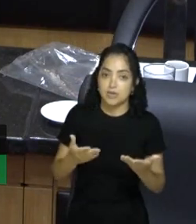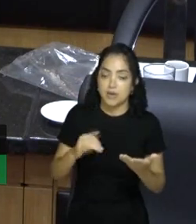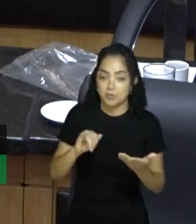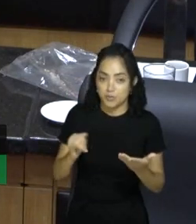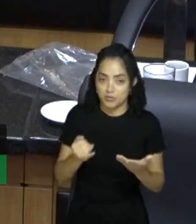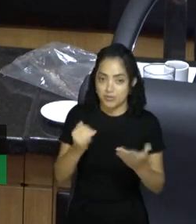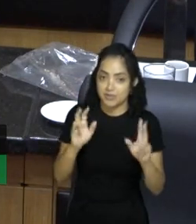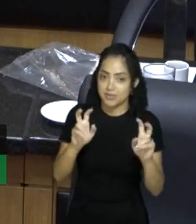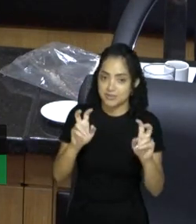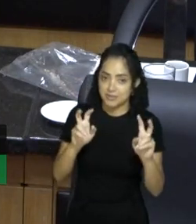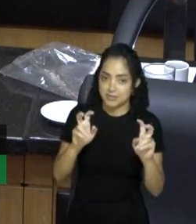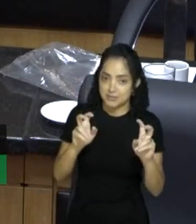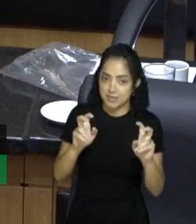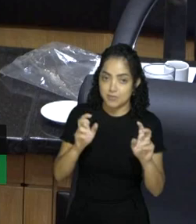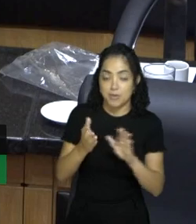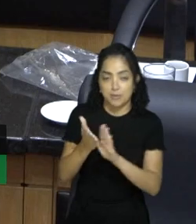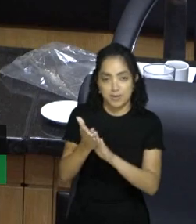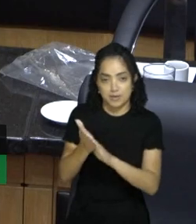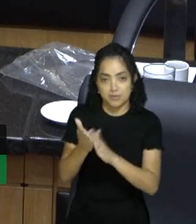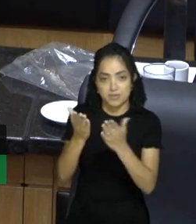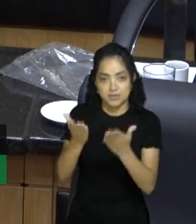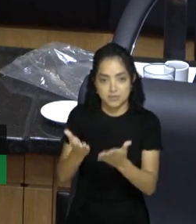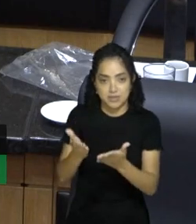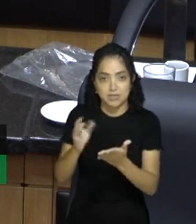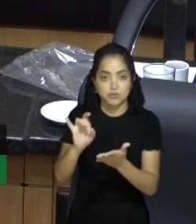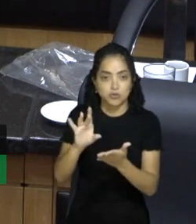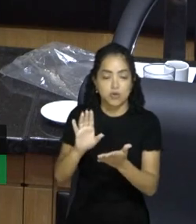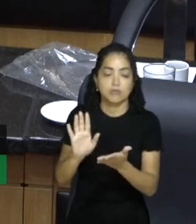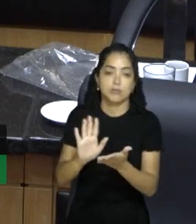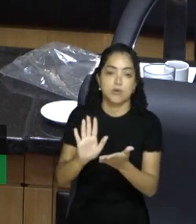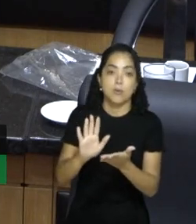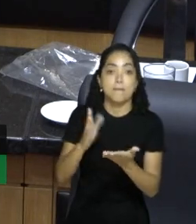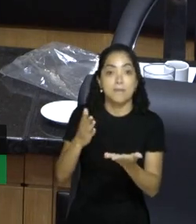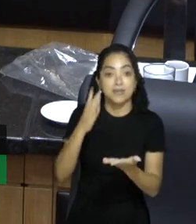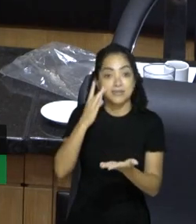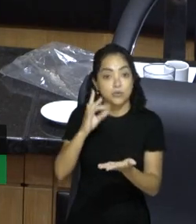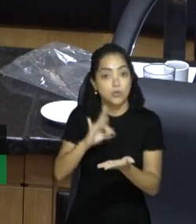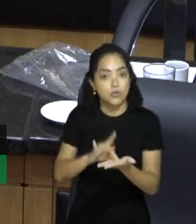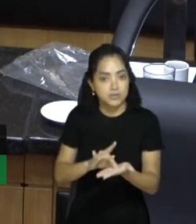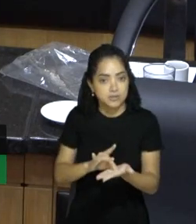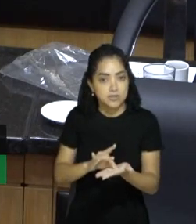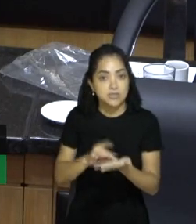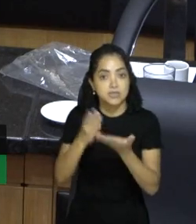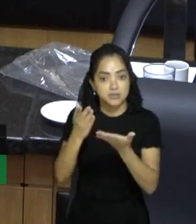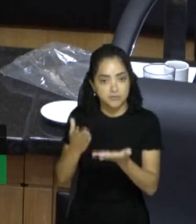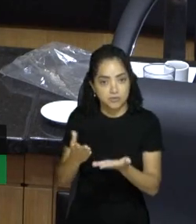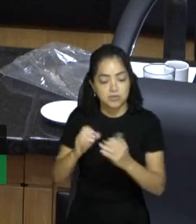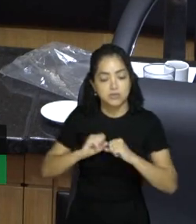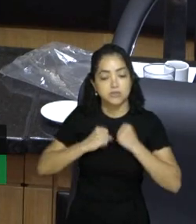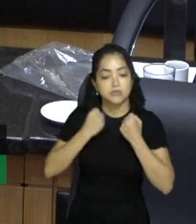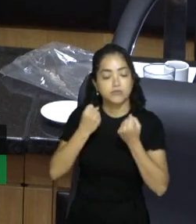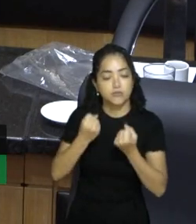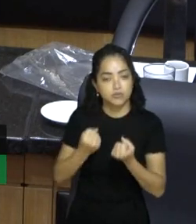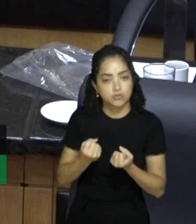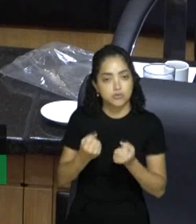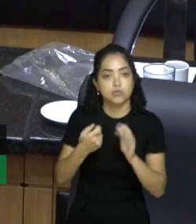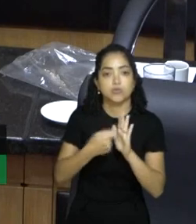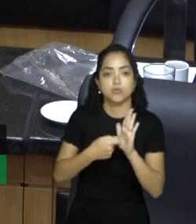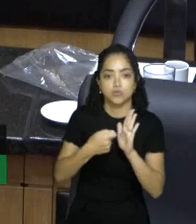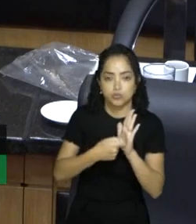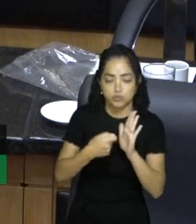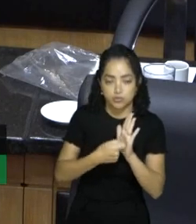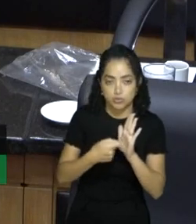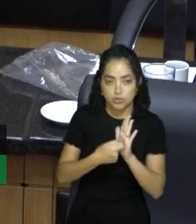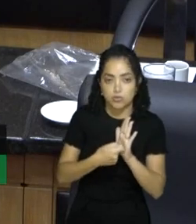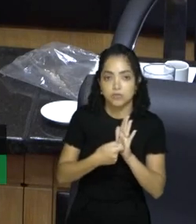vossa excelência não parabenizar vossa excelência para reconhecer o quanto você nasce se dedicou para que esse evento viesse para Blumenau